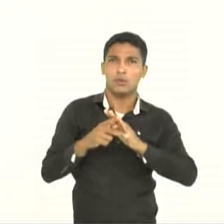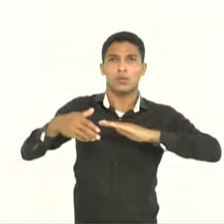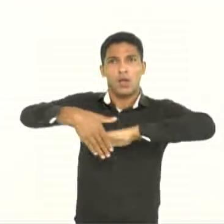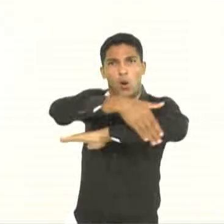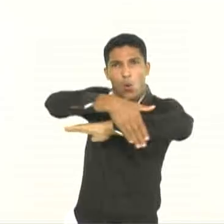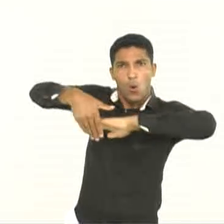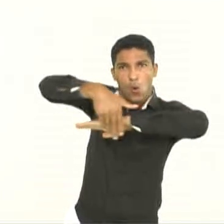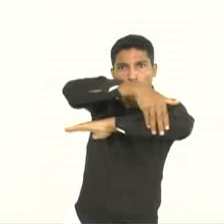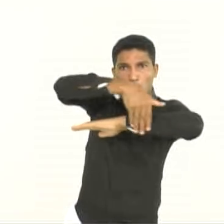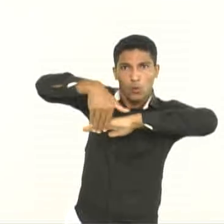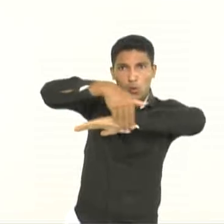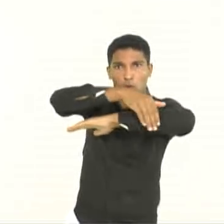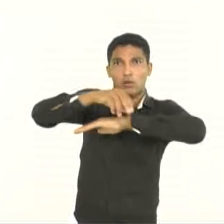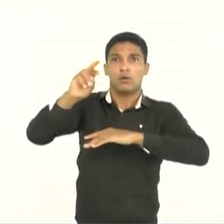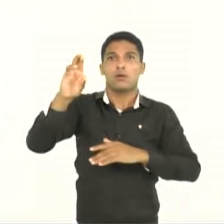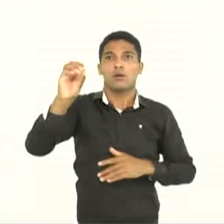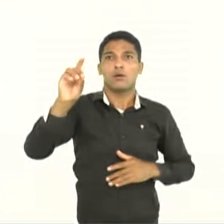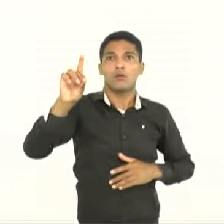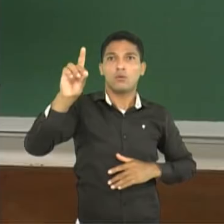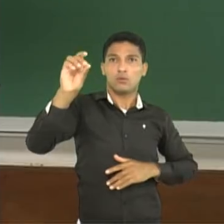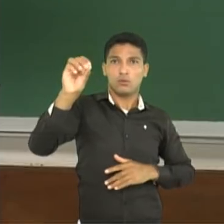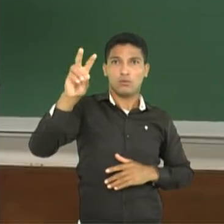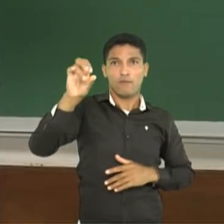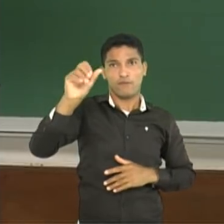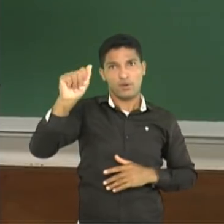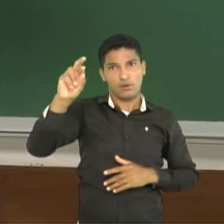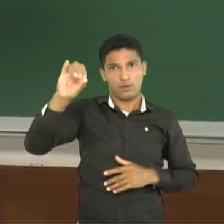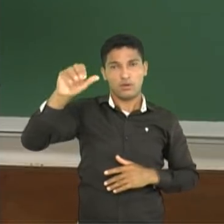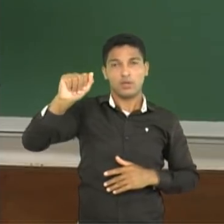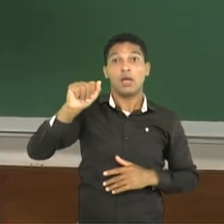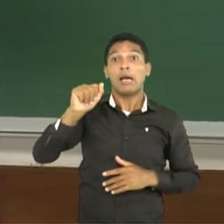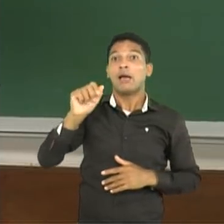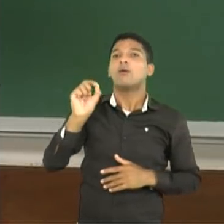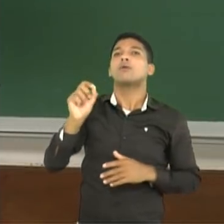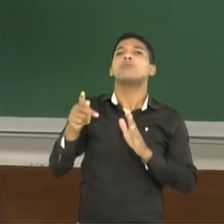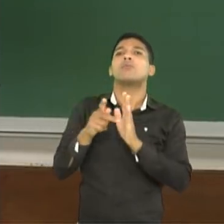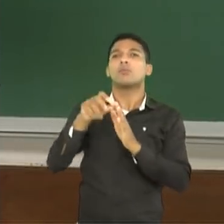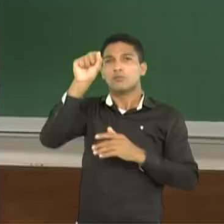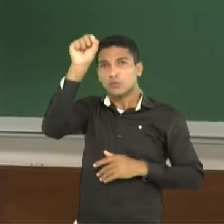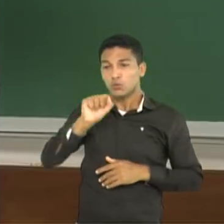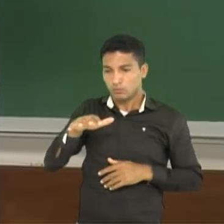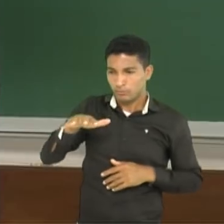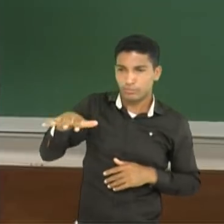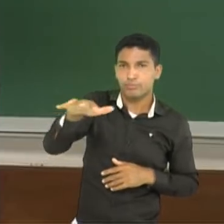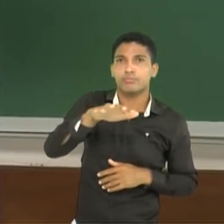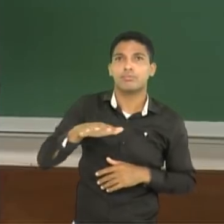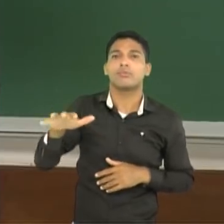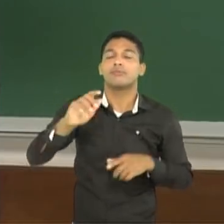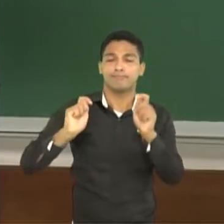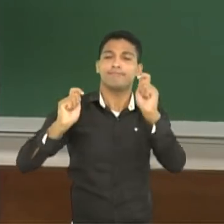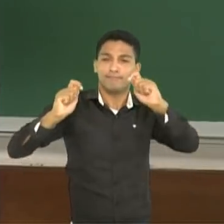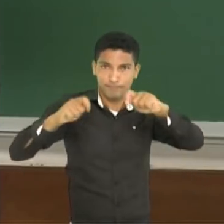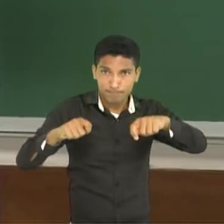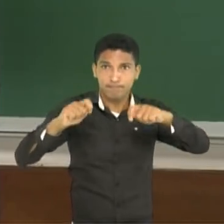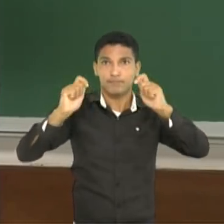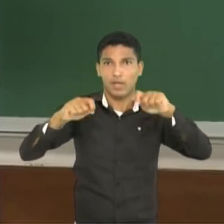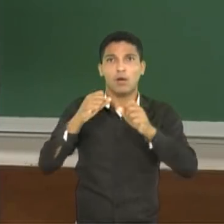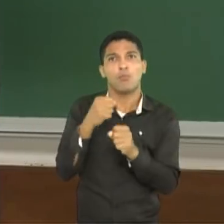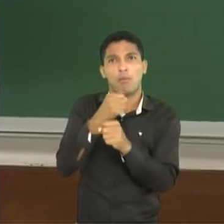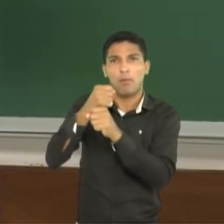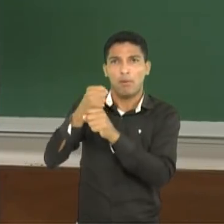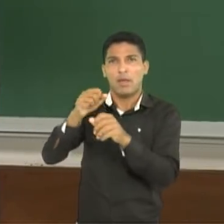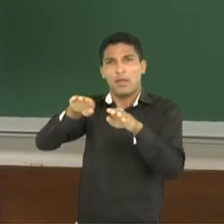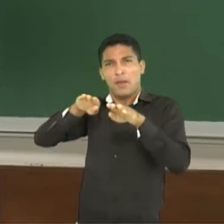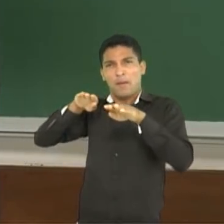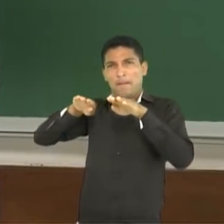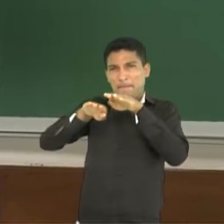ferroviária. Ou seja, as condições do espaço geográfico da região Sul favorecem a construção de